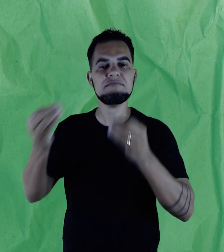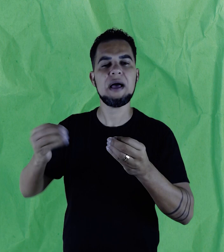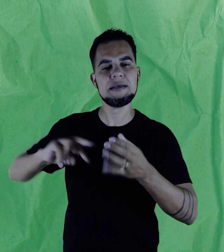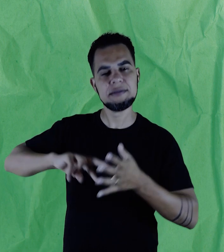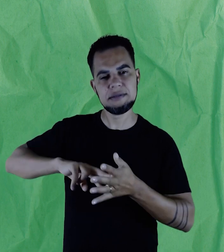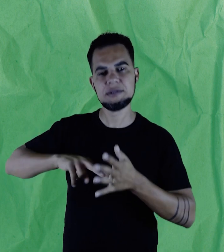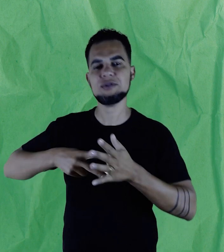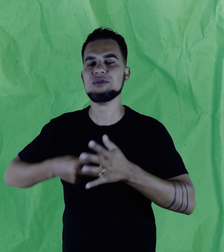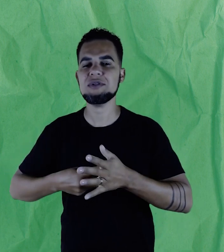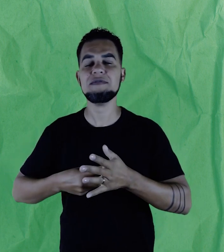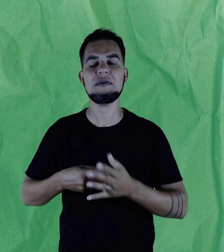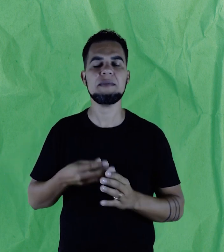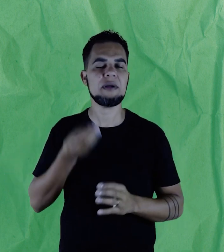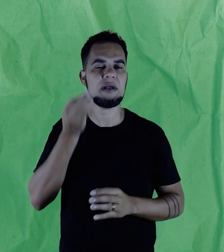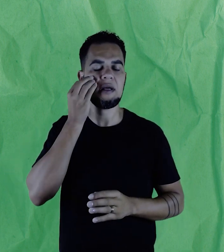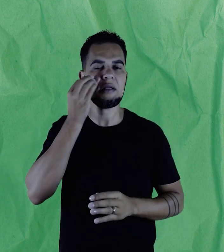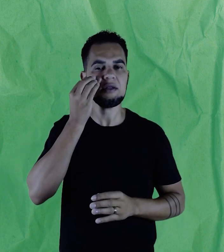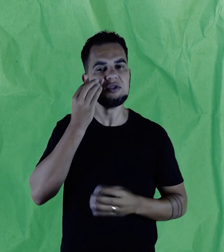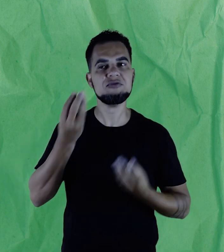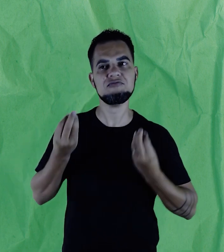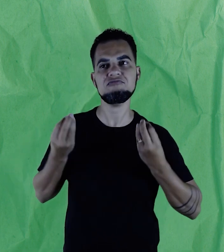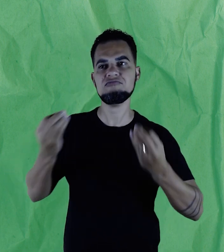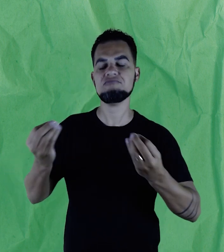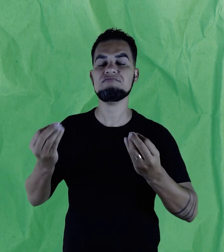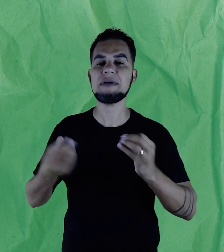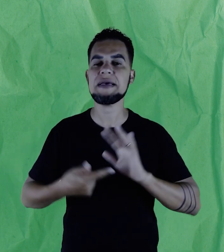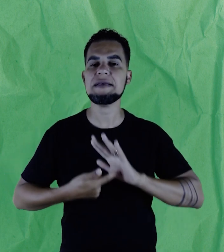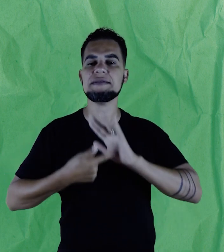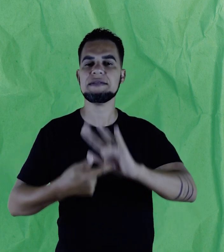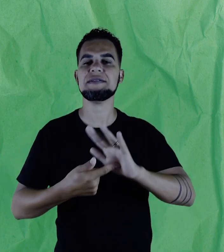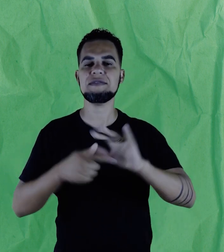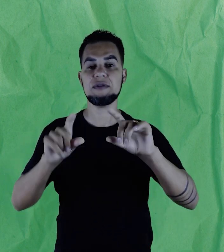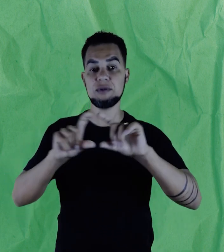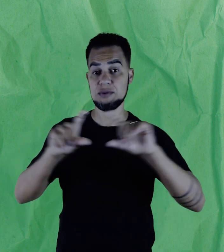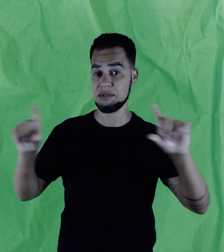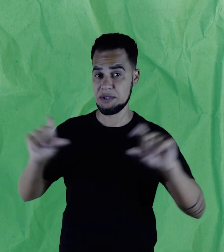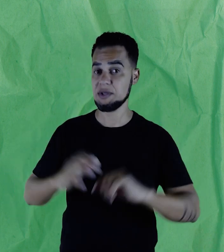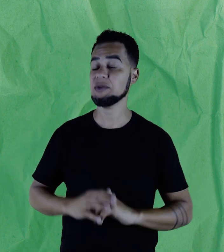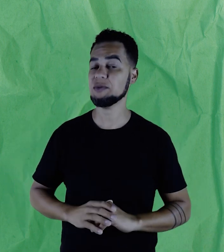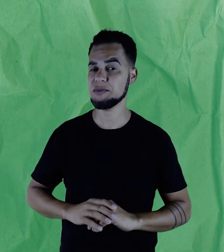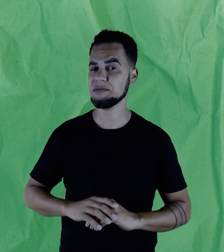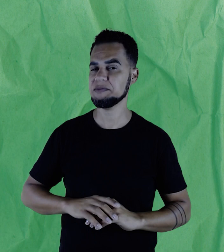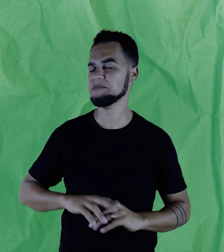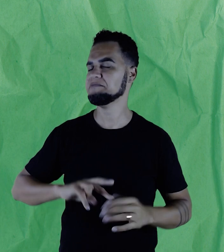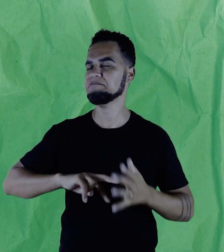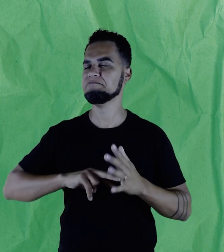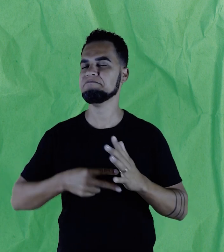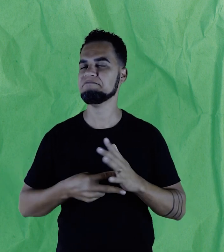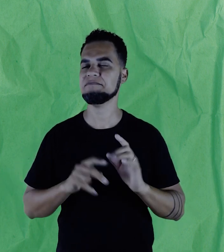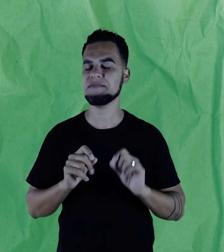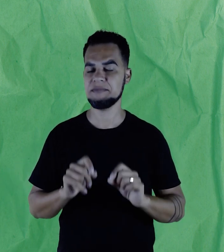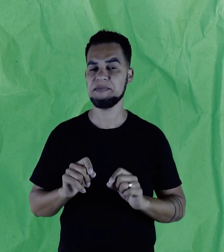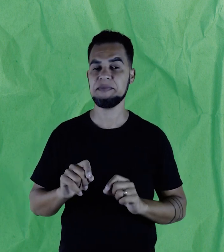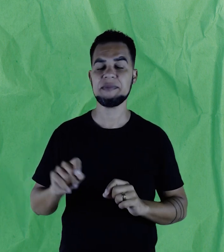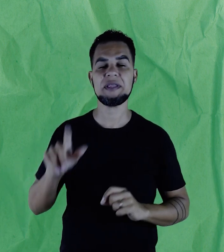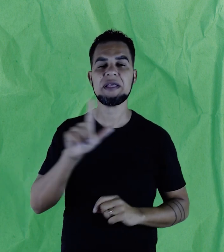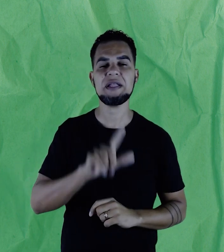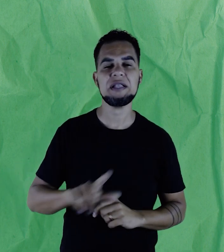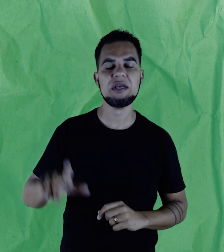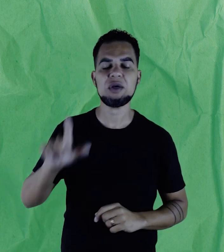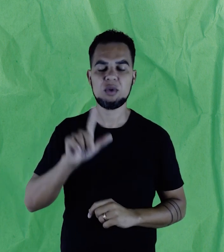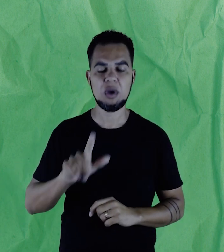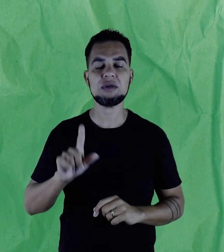a tornar mais expressivos os enunciados. Em outras palavras, a linguagem figurada é um